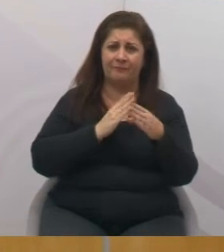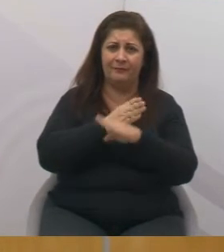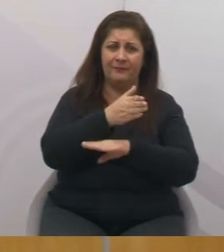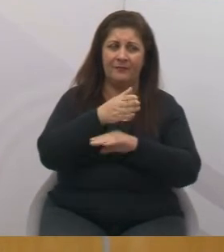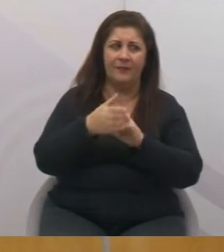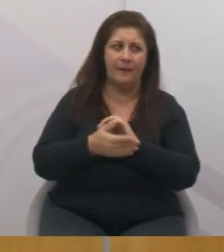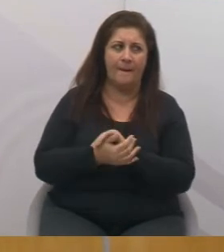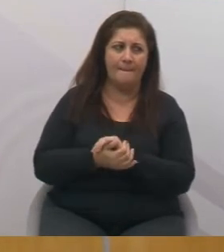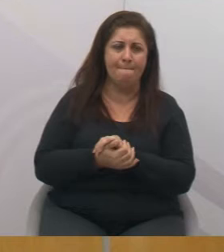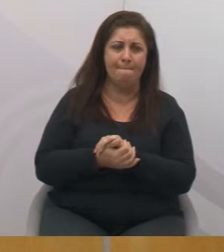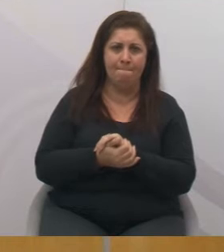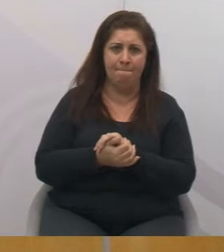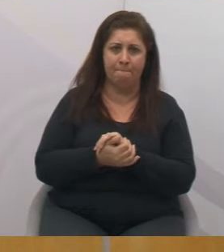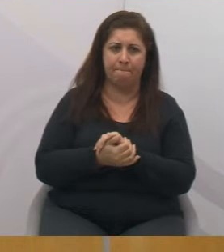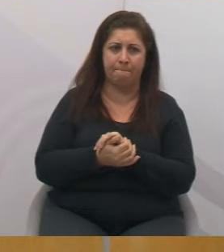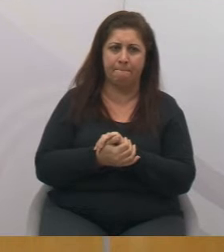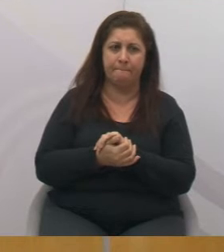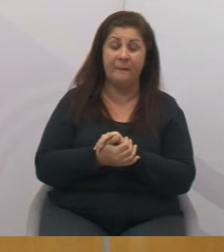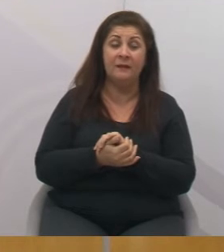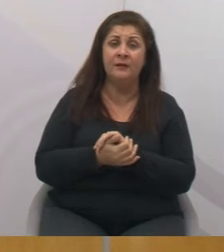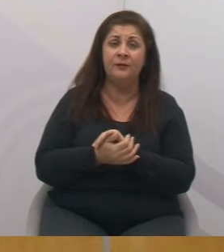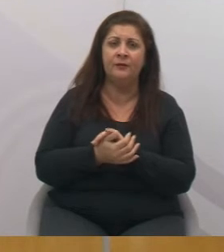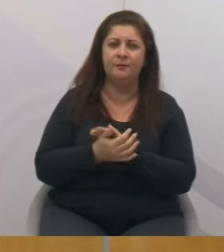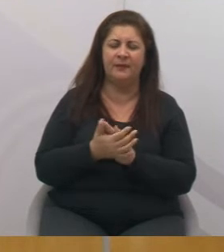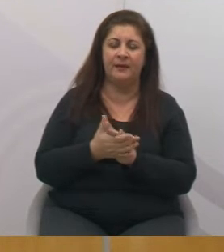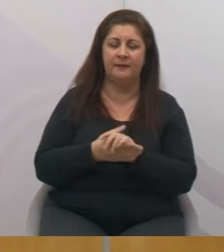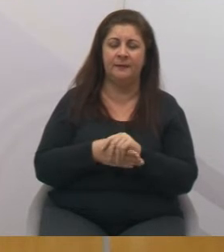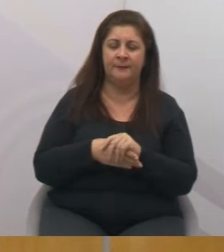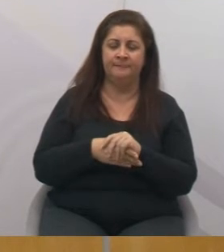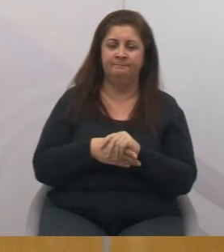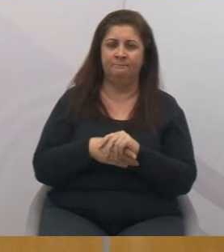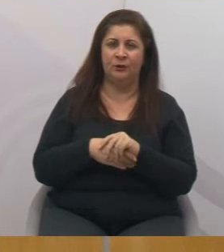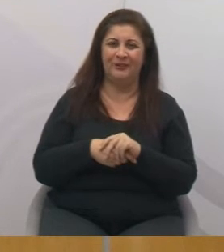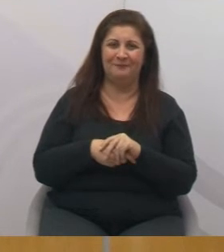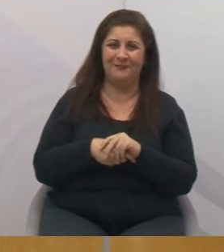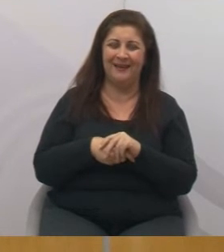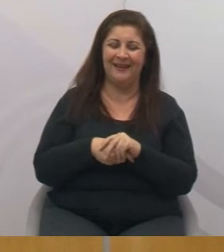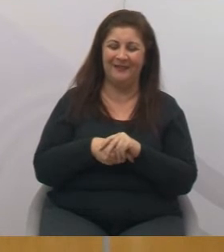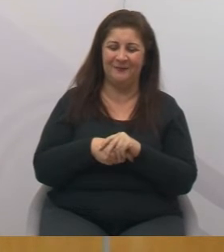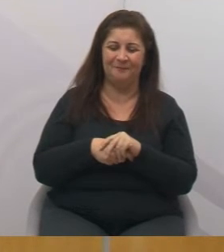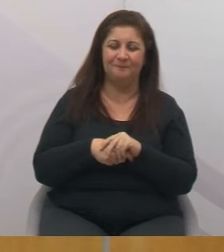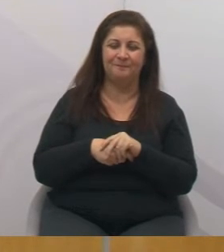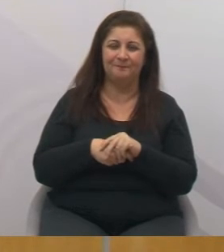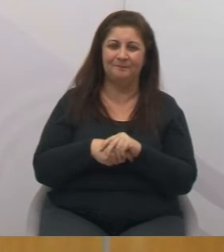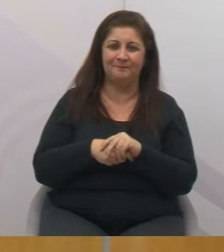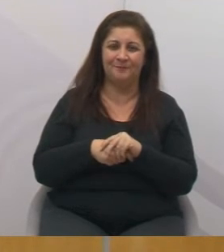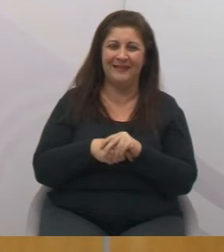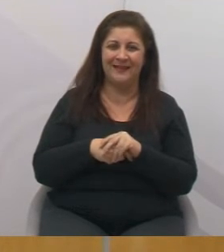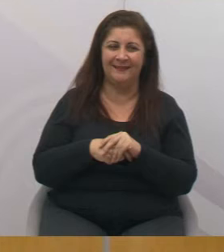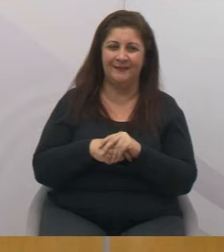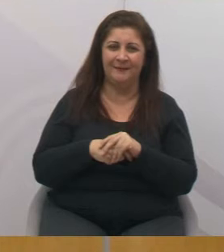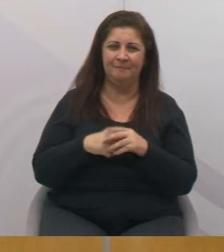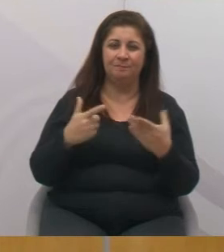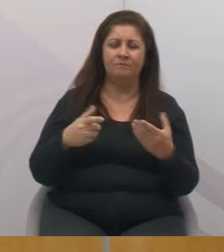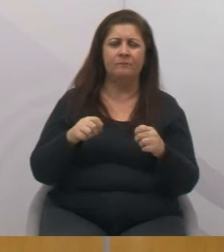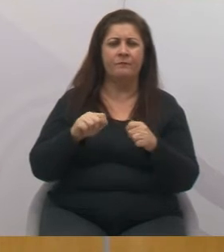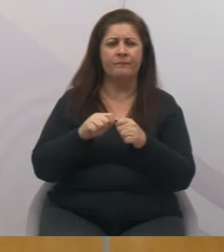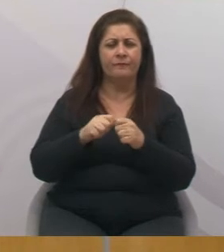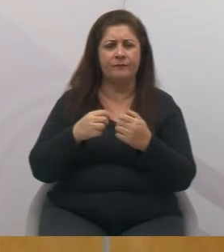parada há mais de 2 anos e não cumpre o requisito básico da